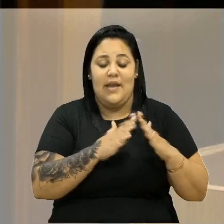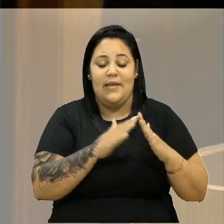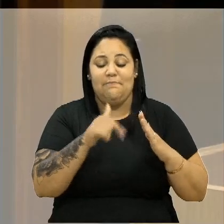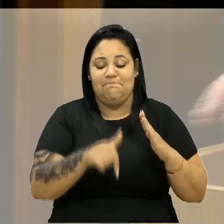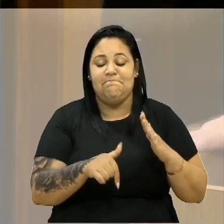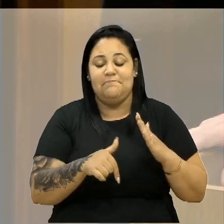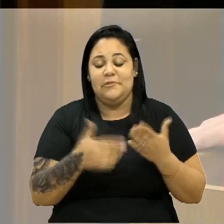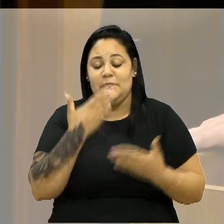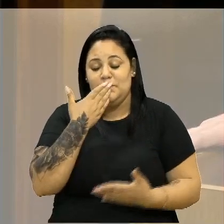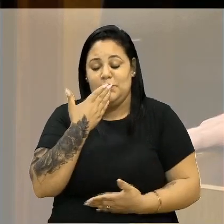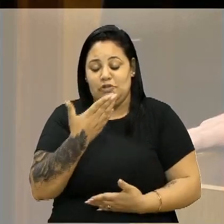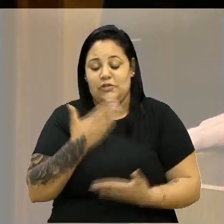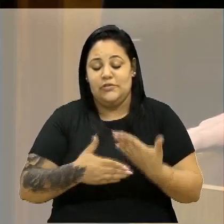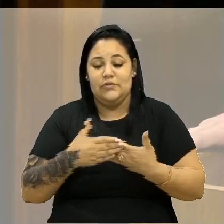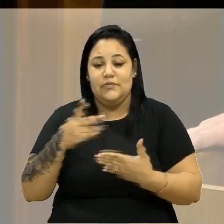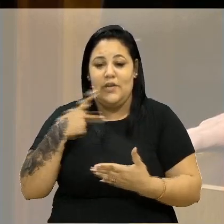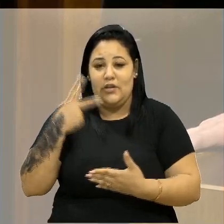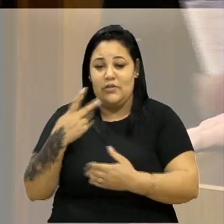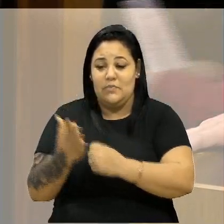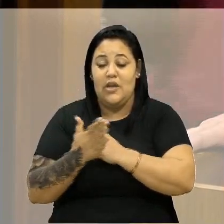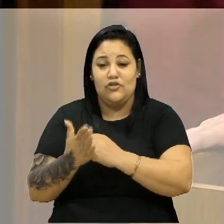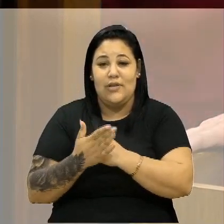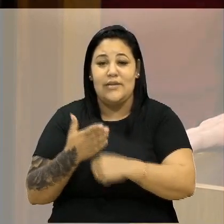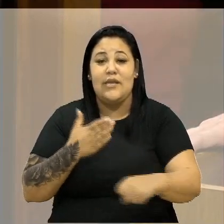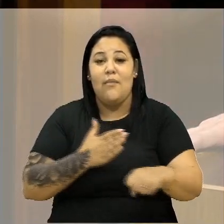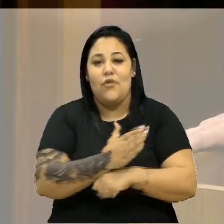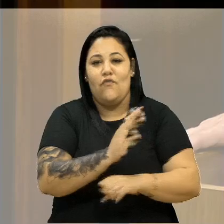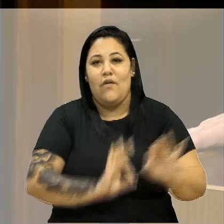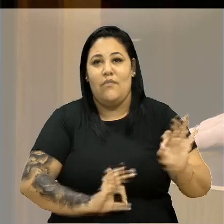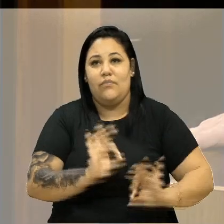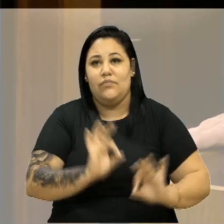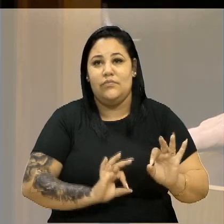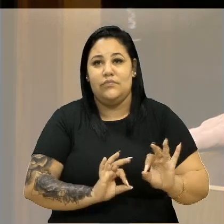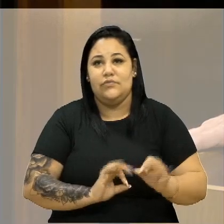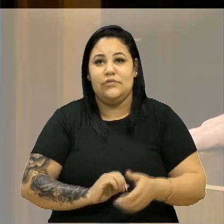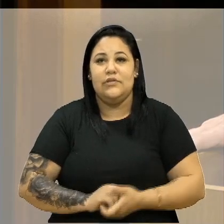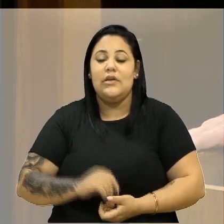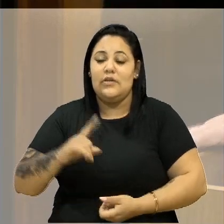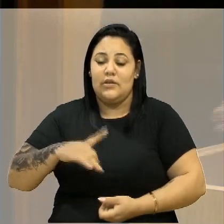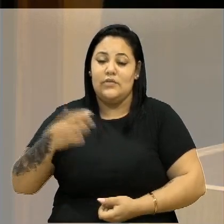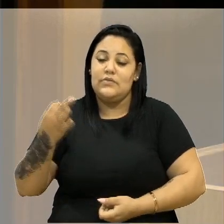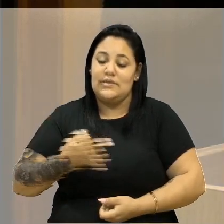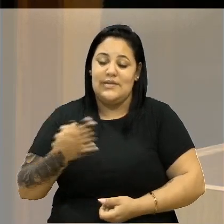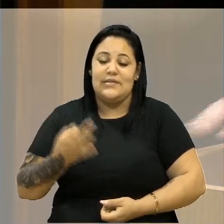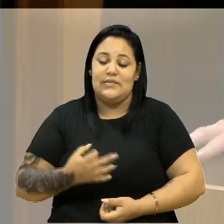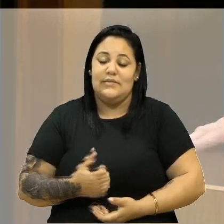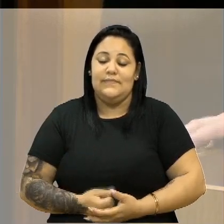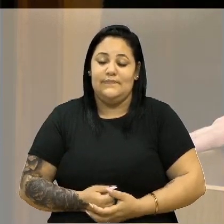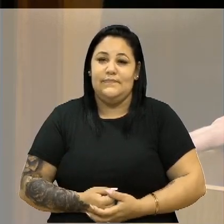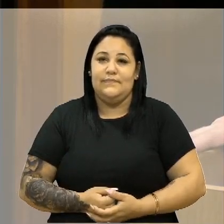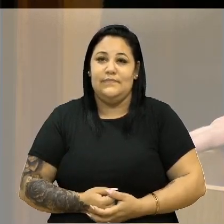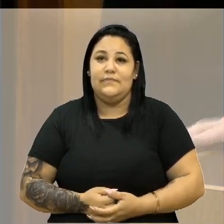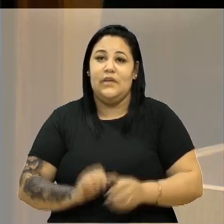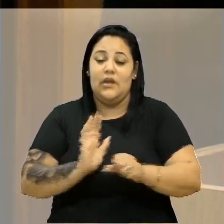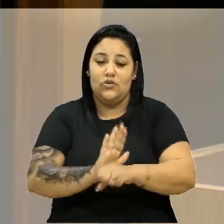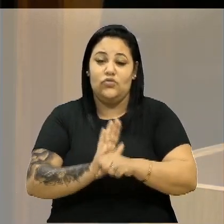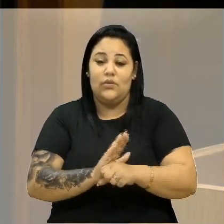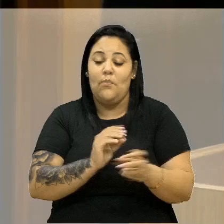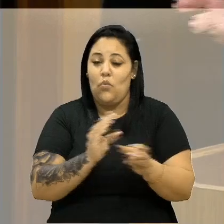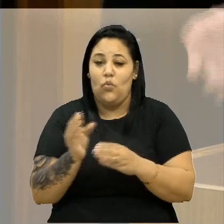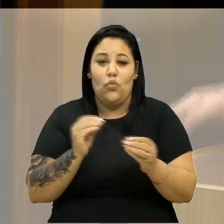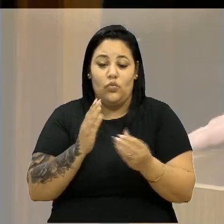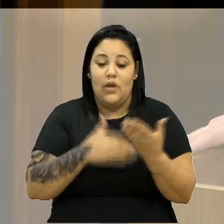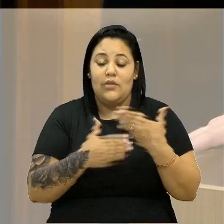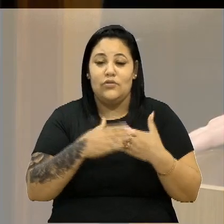pares nos auxiliassem na aprovação, porque é um projeto que eu tenho certeza que auxiliará muito os vereadores